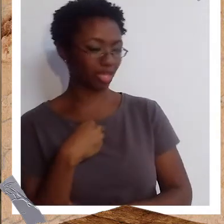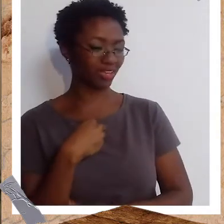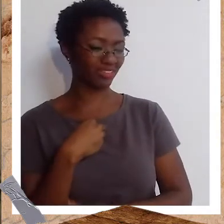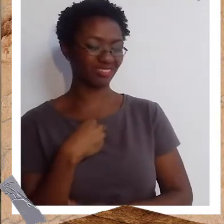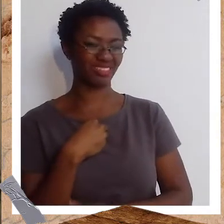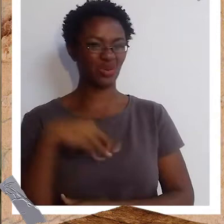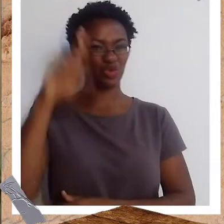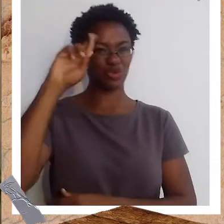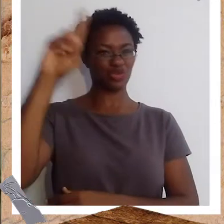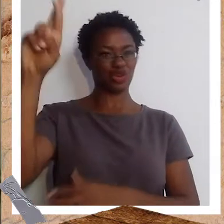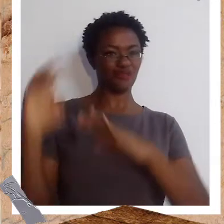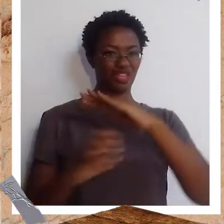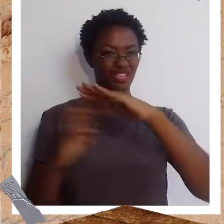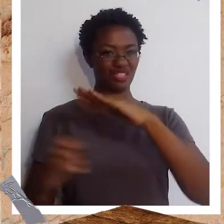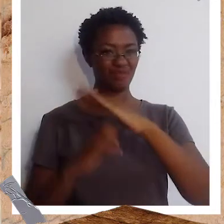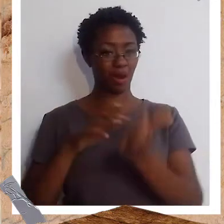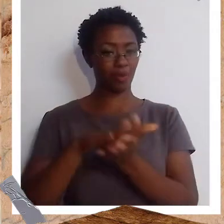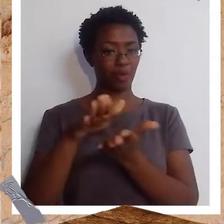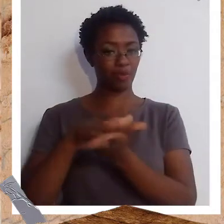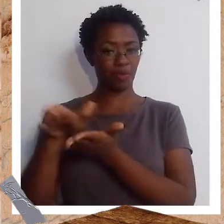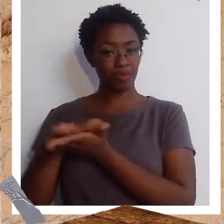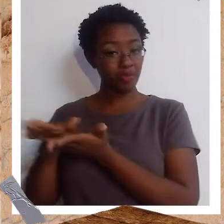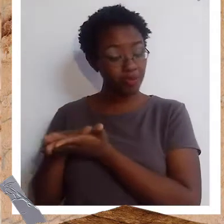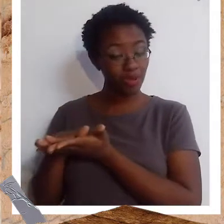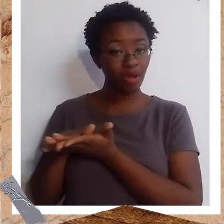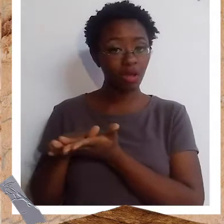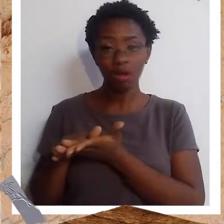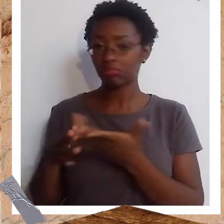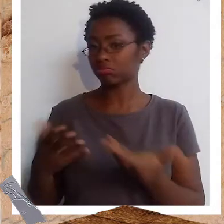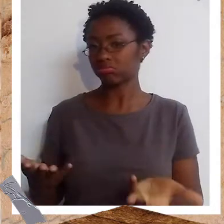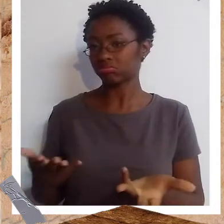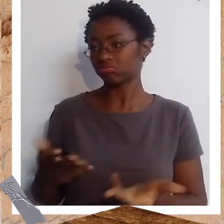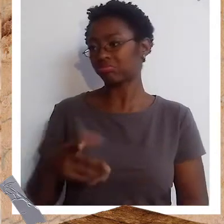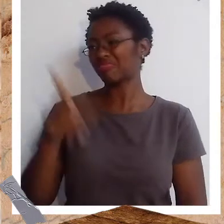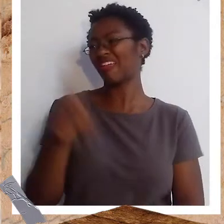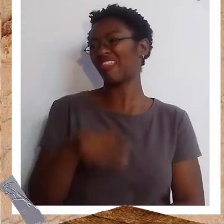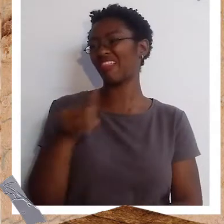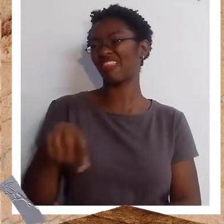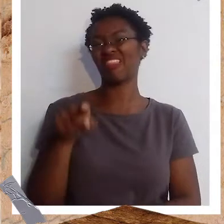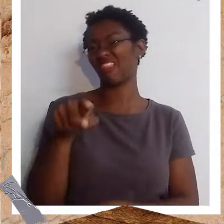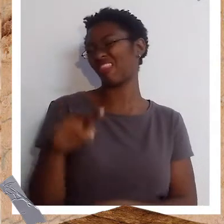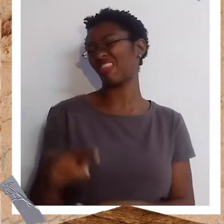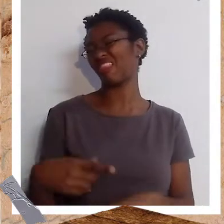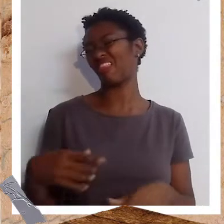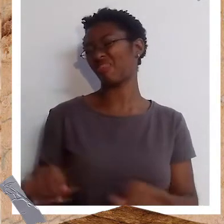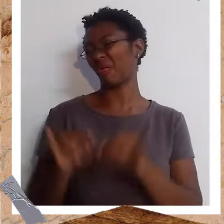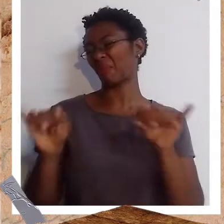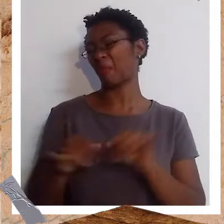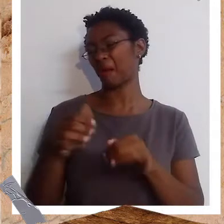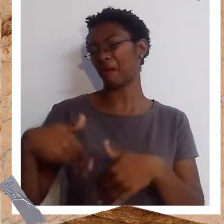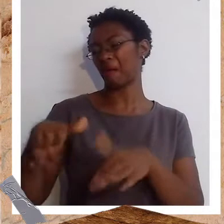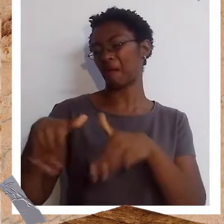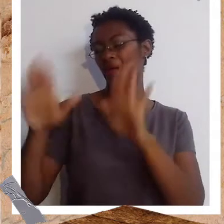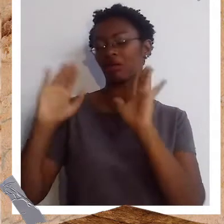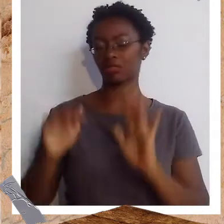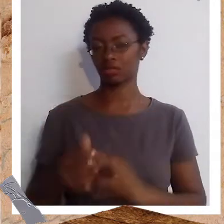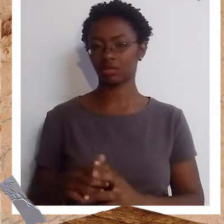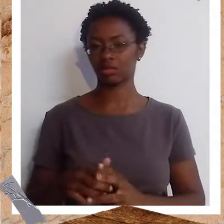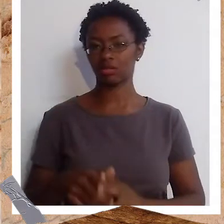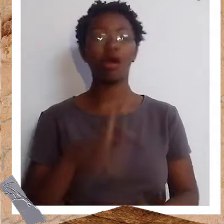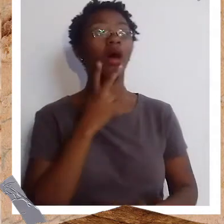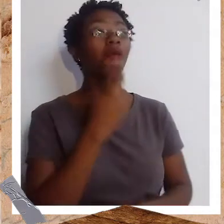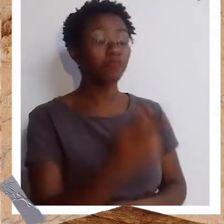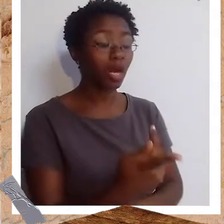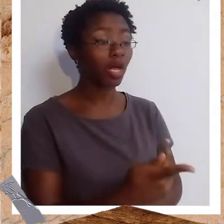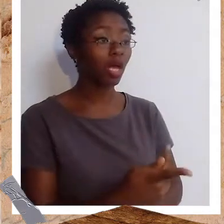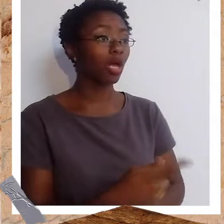editoras, né? Mas eu não tinha dinheiro para pagar uma editora. Quando ela repete, né, diga que foi agro o meu viver, que